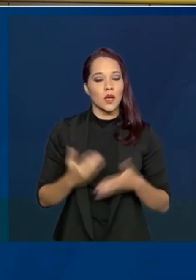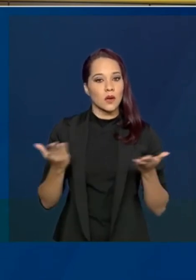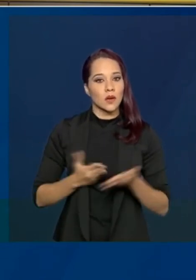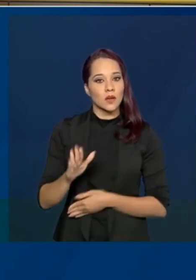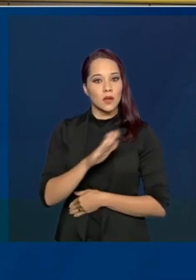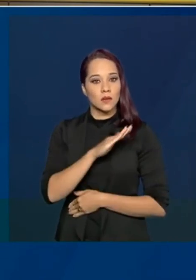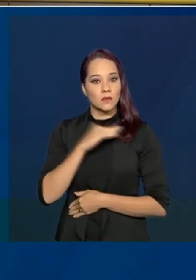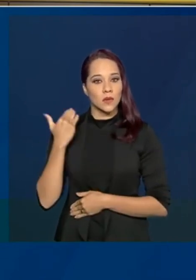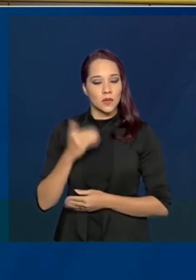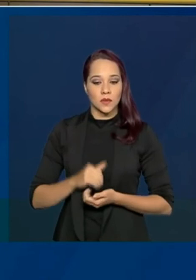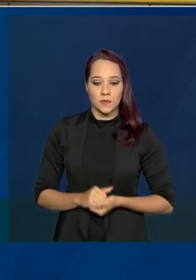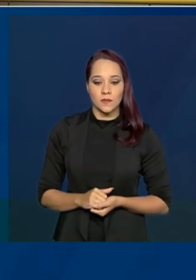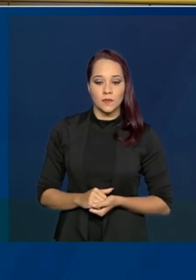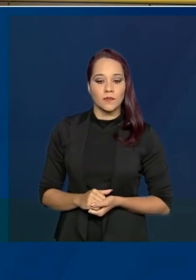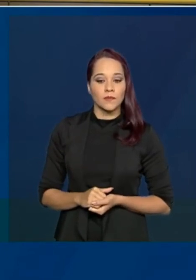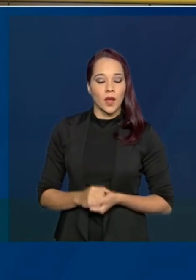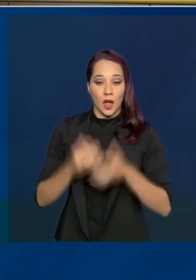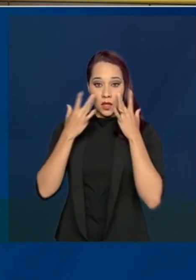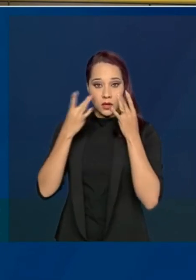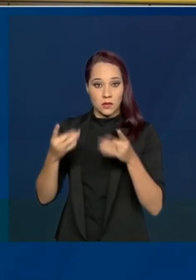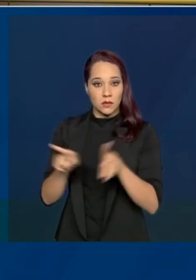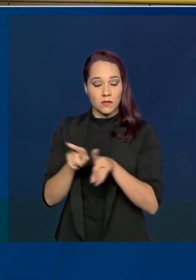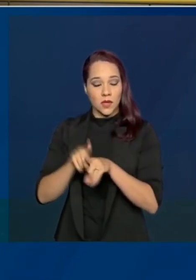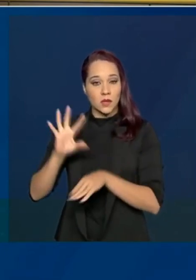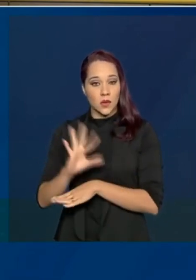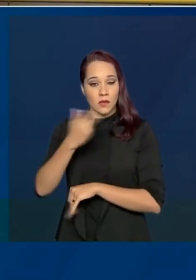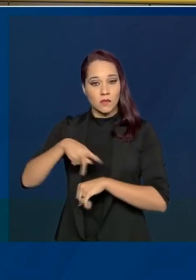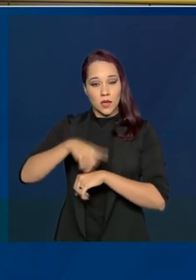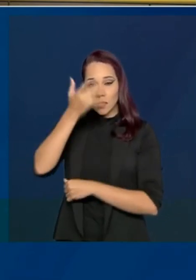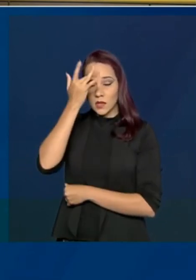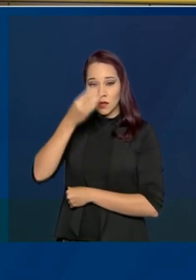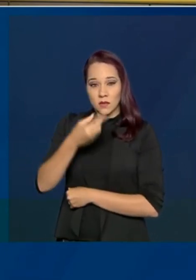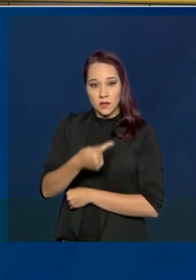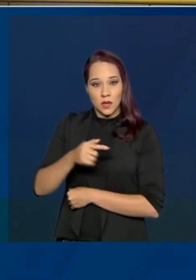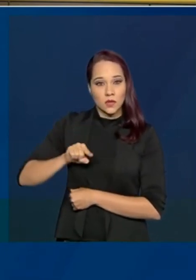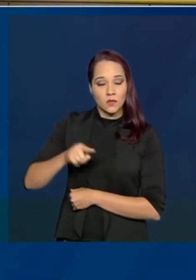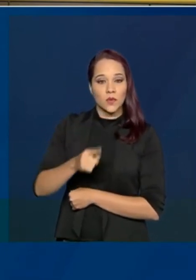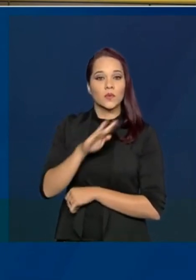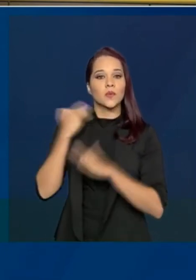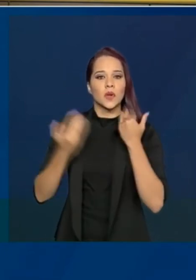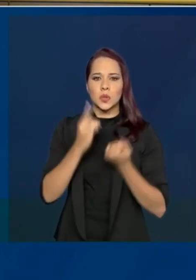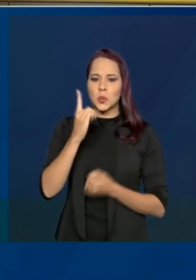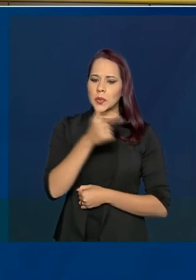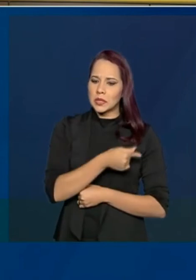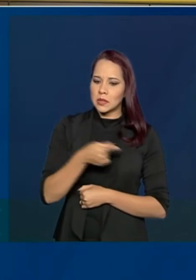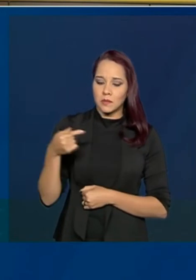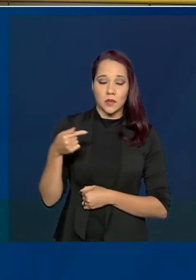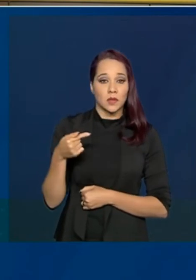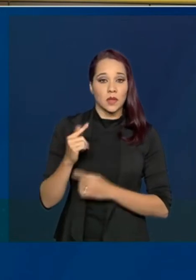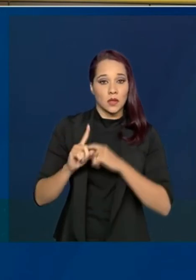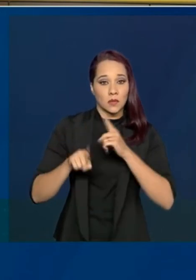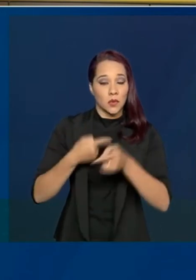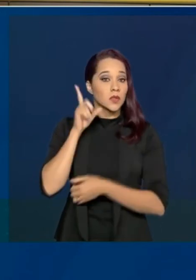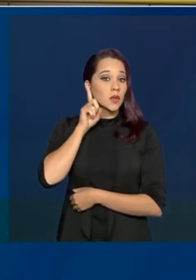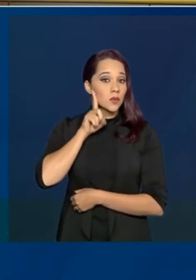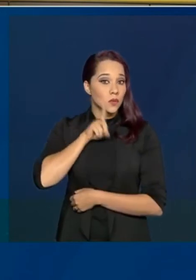óbitos, chama atenção também a situação da Índia, com 7.000 óbitos numa única semana, seguida dos